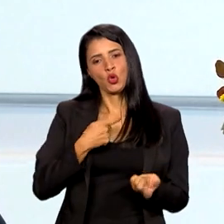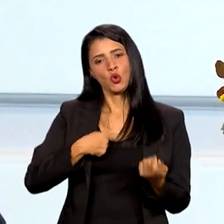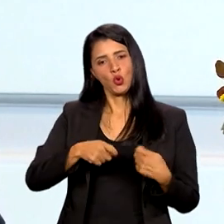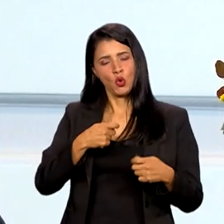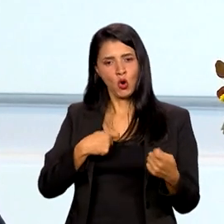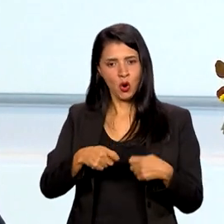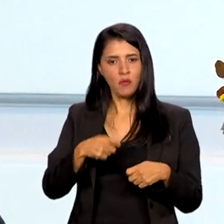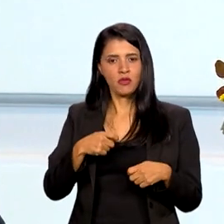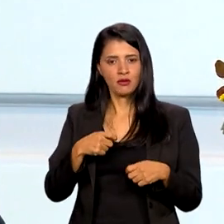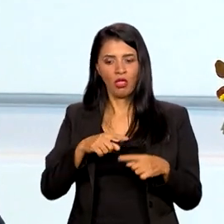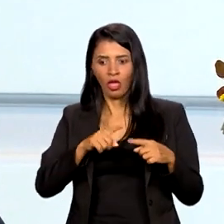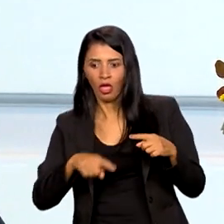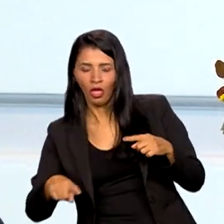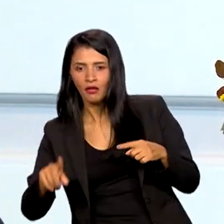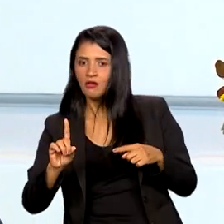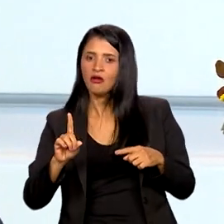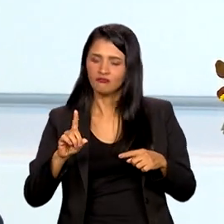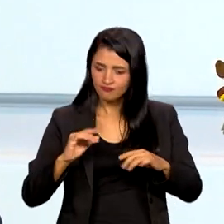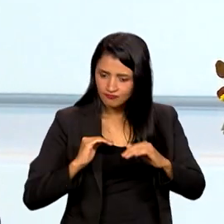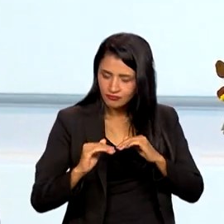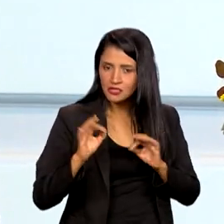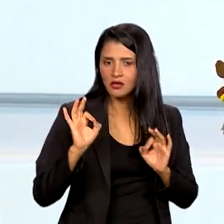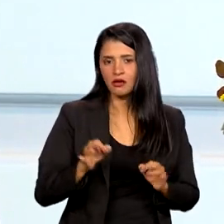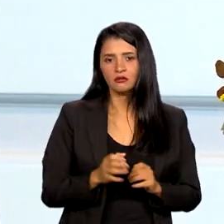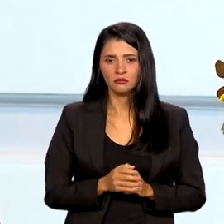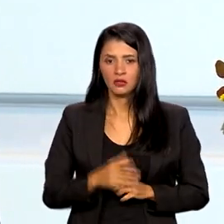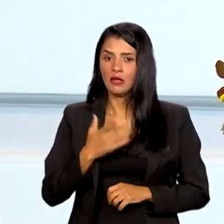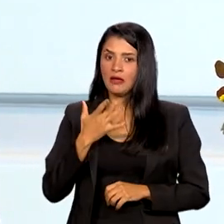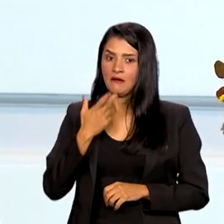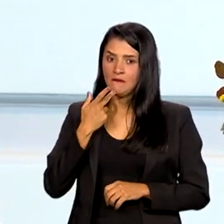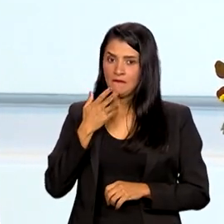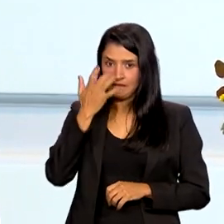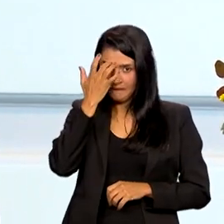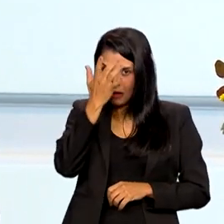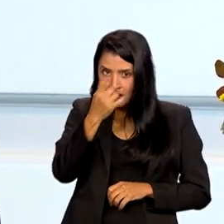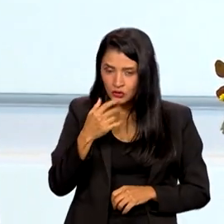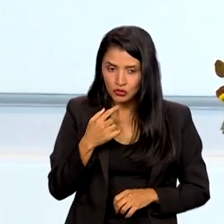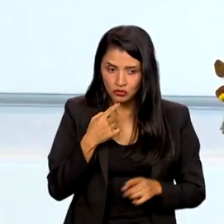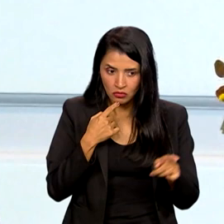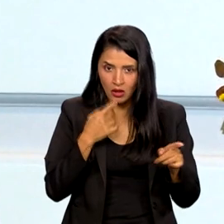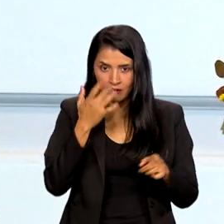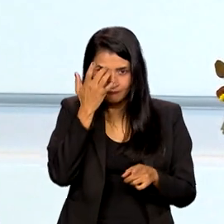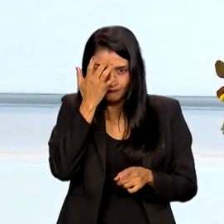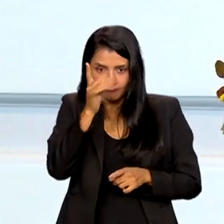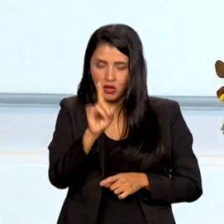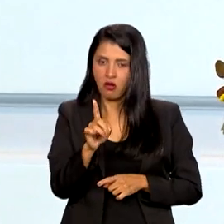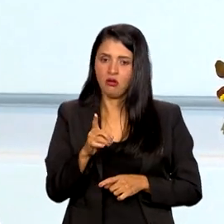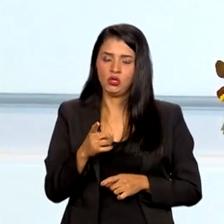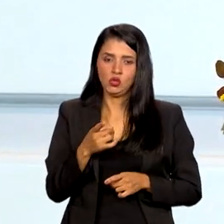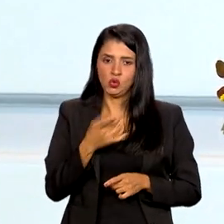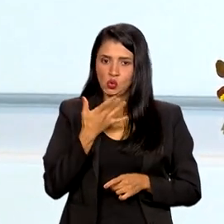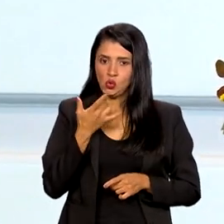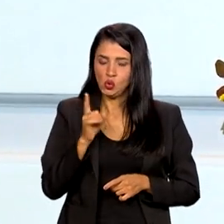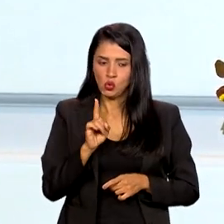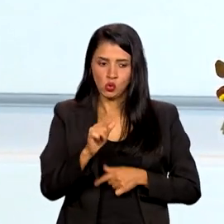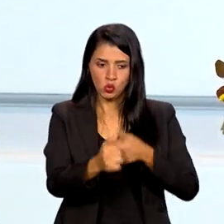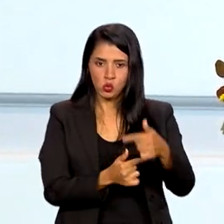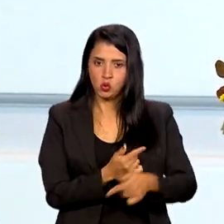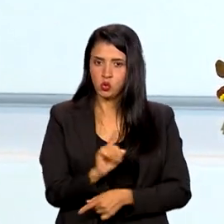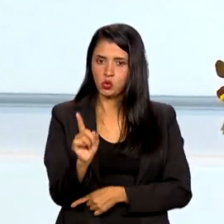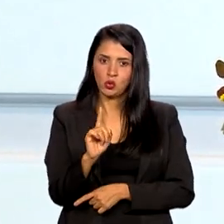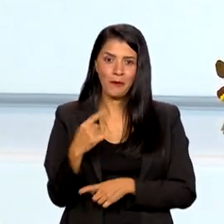que não tem sido fácil o trabalho lá, porque muitas medidas que foram tomadas nos últimos anos precisam ser